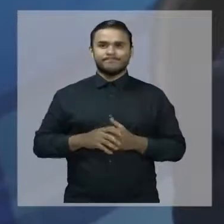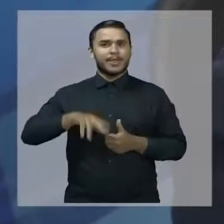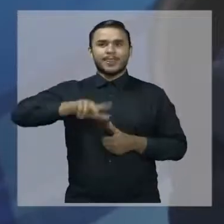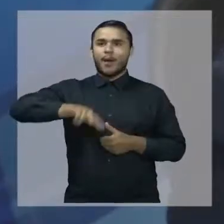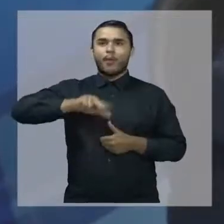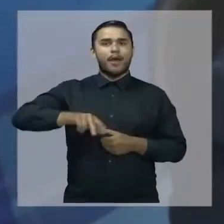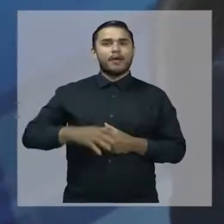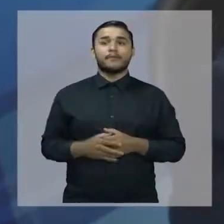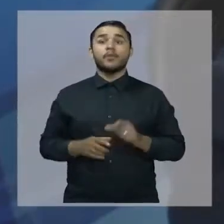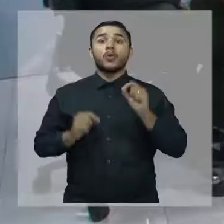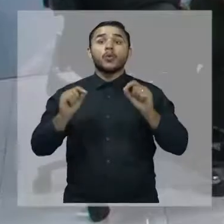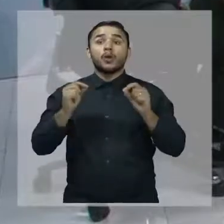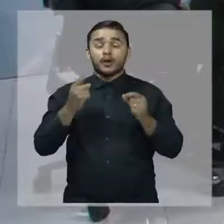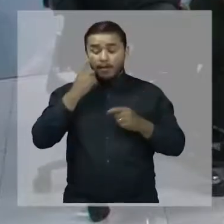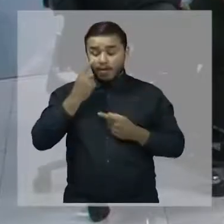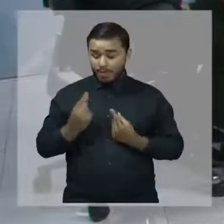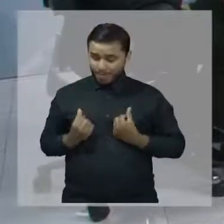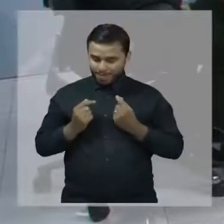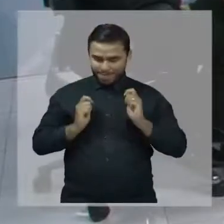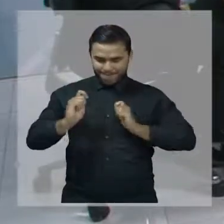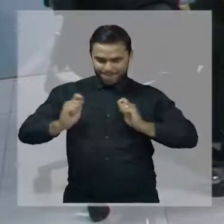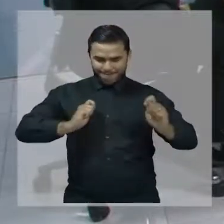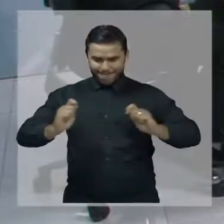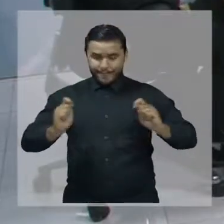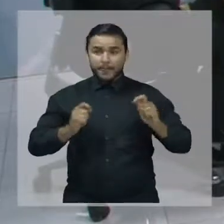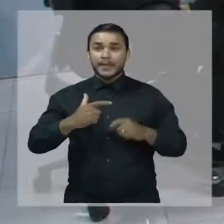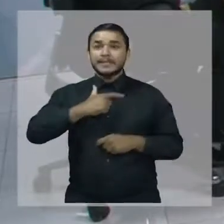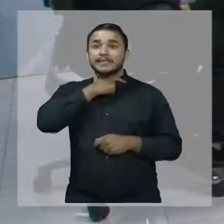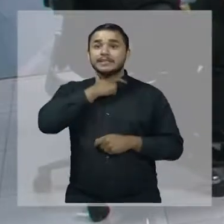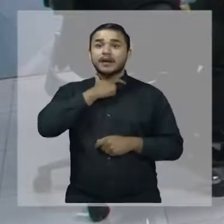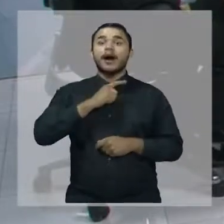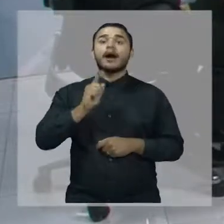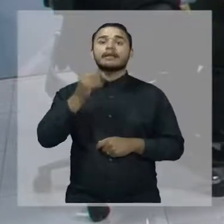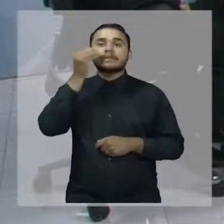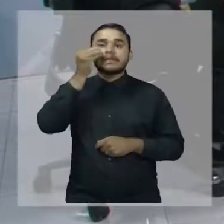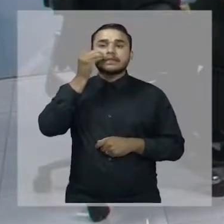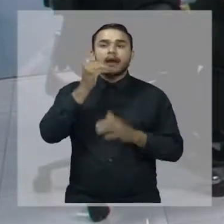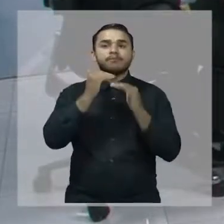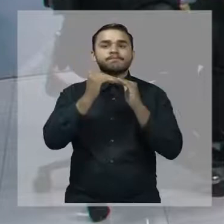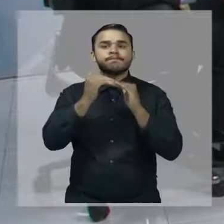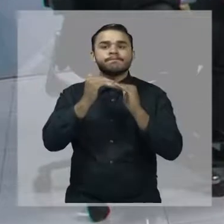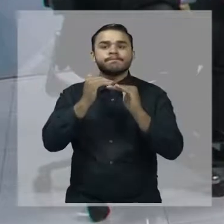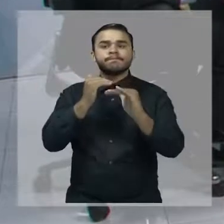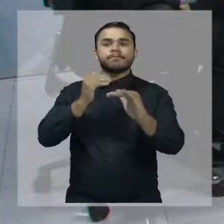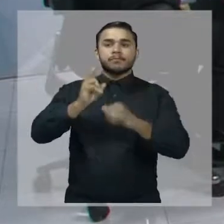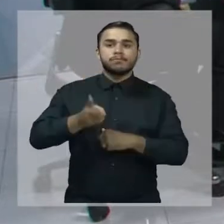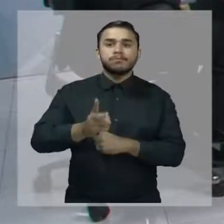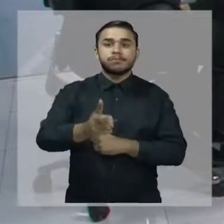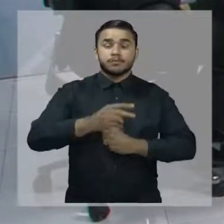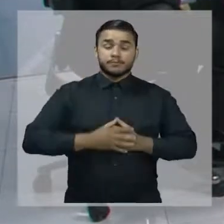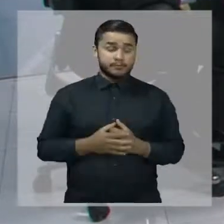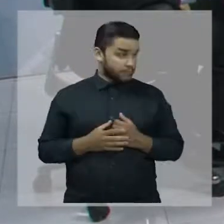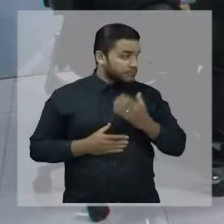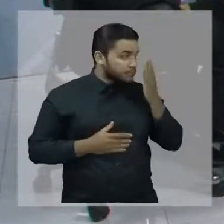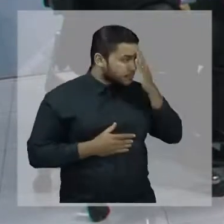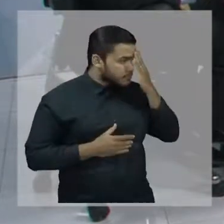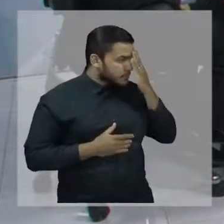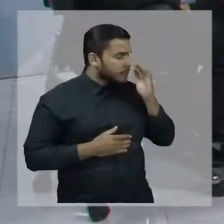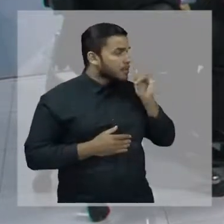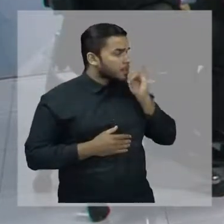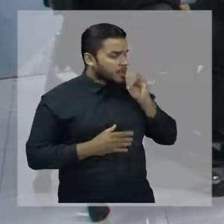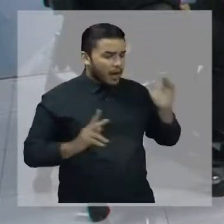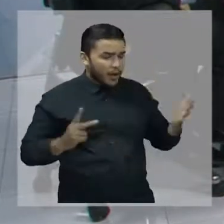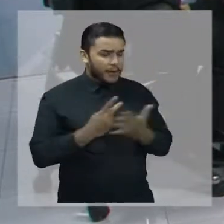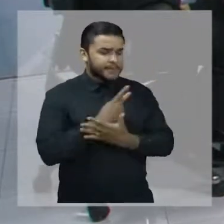Ela consiste num reequilíbrio fiscal. E aqui terminou havendo, o ministro Ubiratã pode